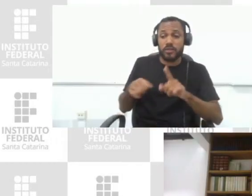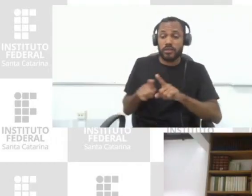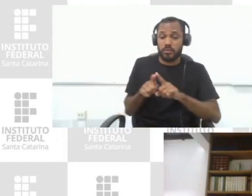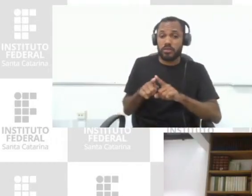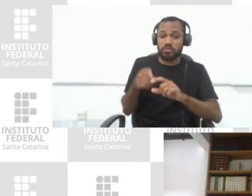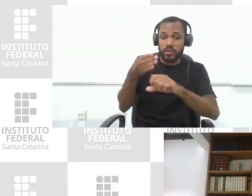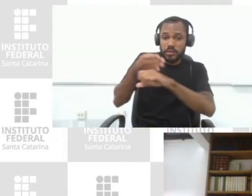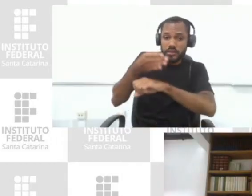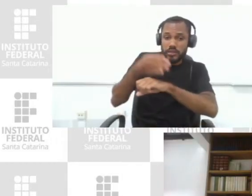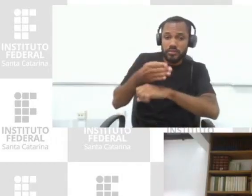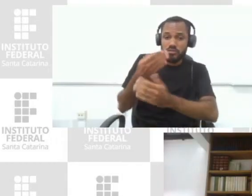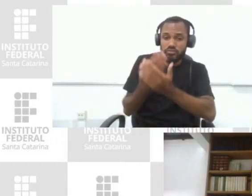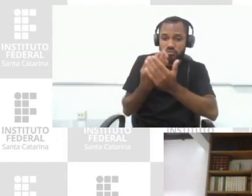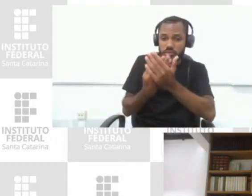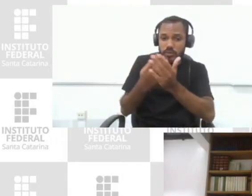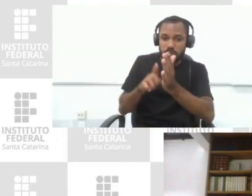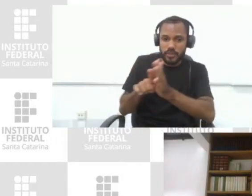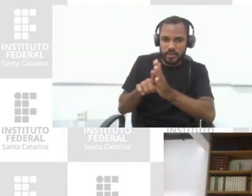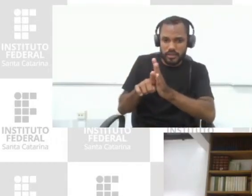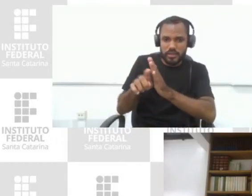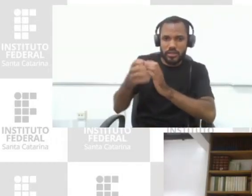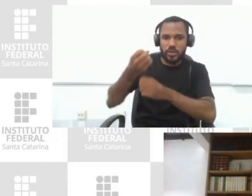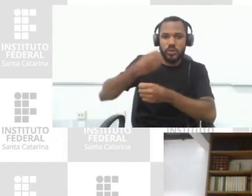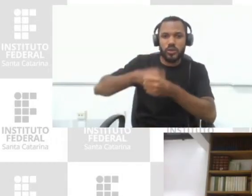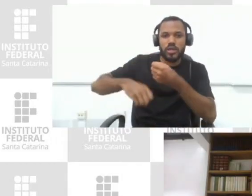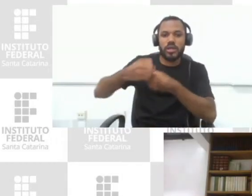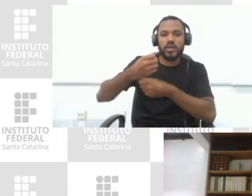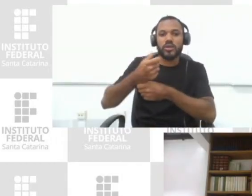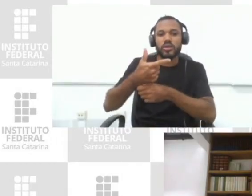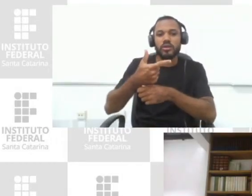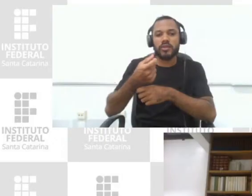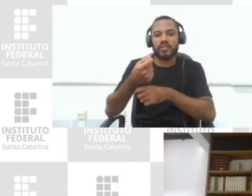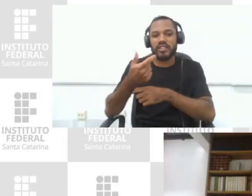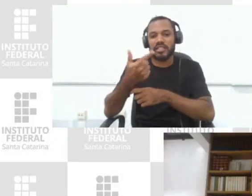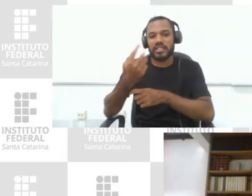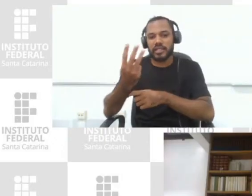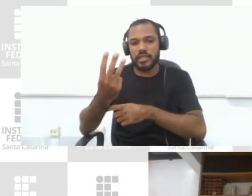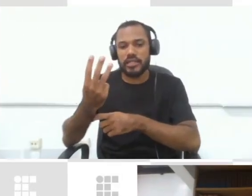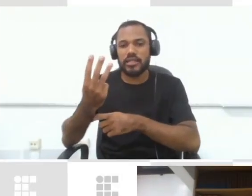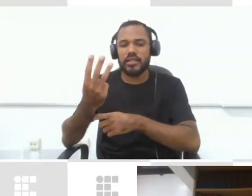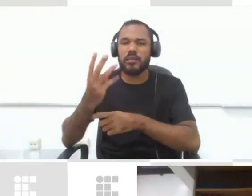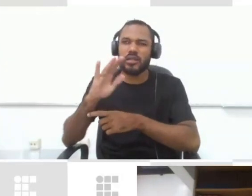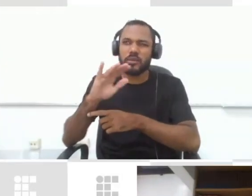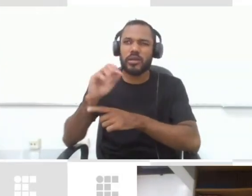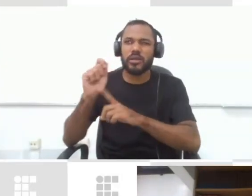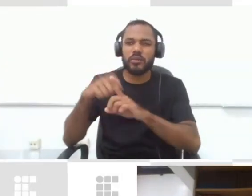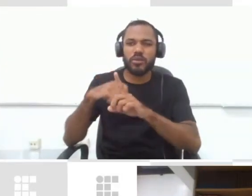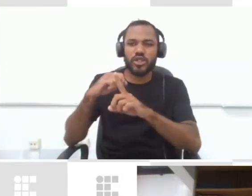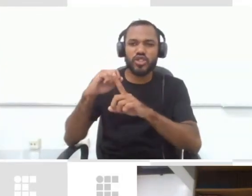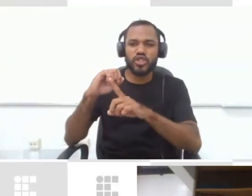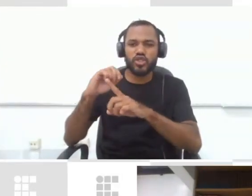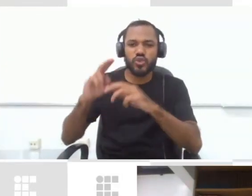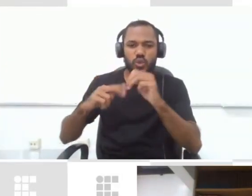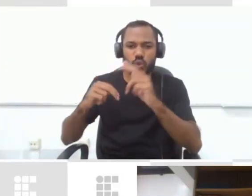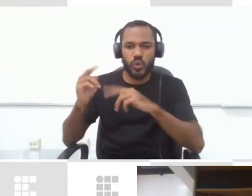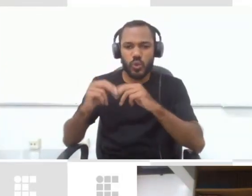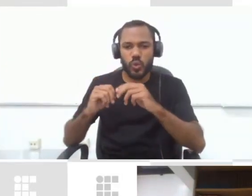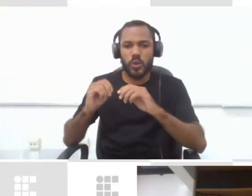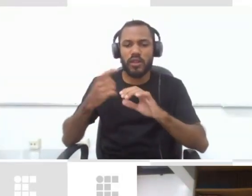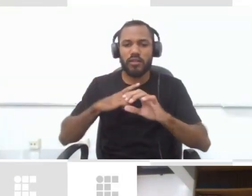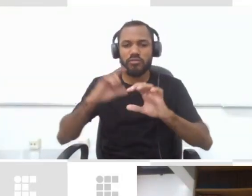de 2023, claro que houve o El Niño e, portanto, a partir de junho, né, de 2023 houve o El Niño e o El Niño trouxe um